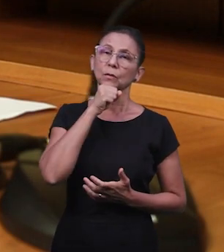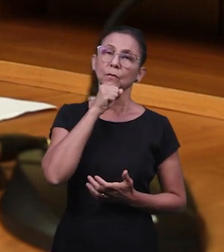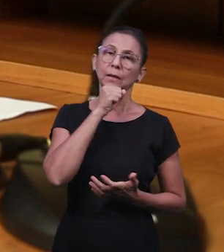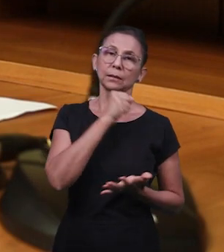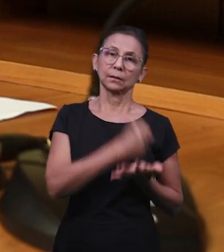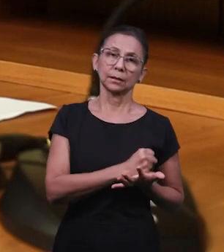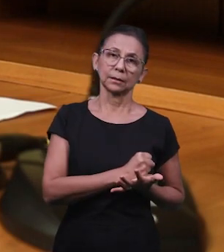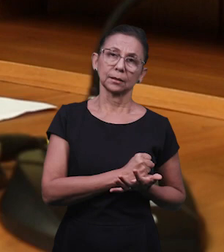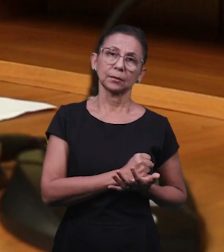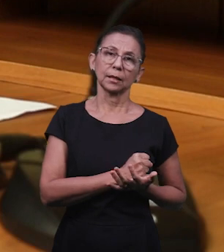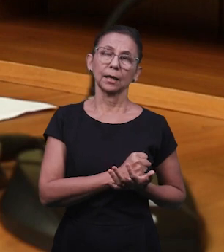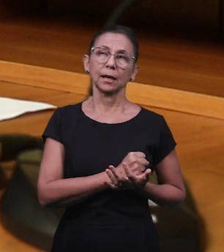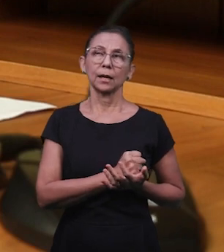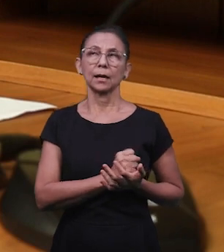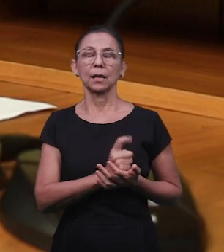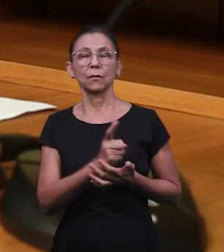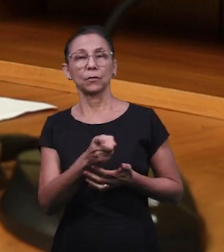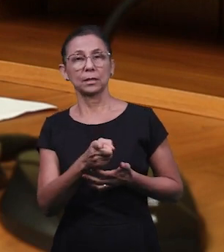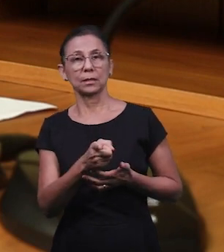você tinha que